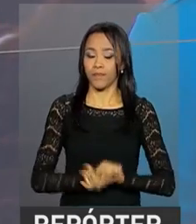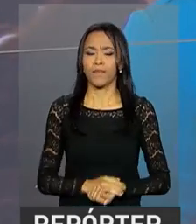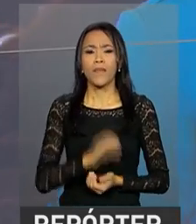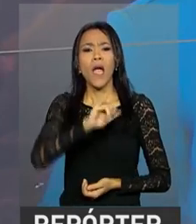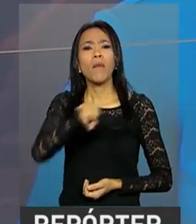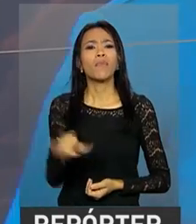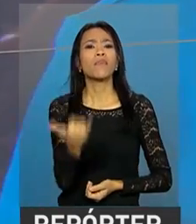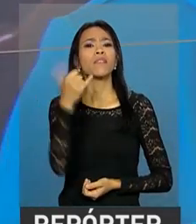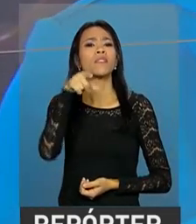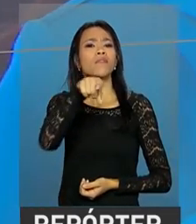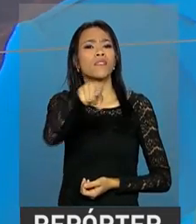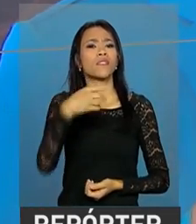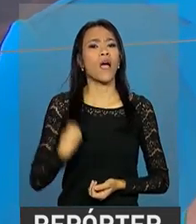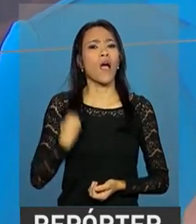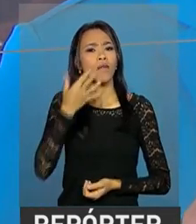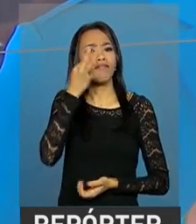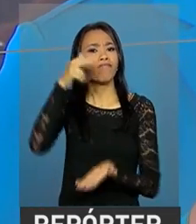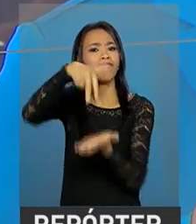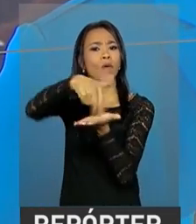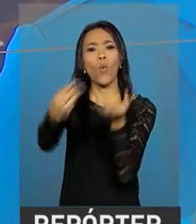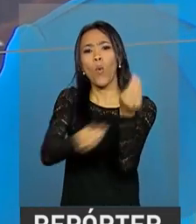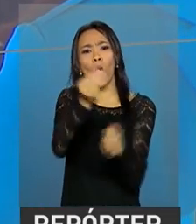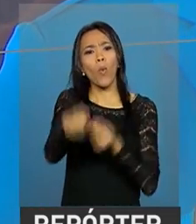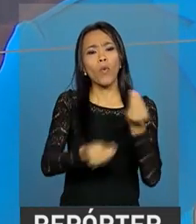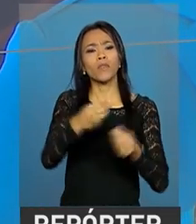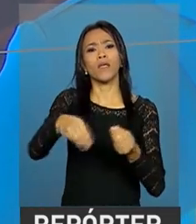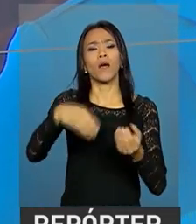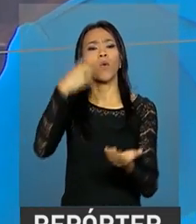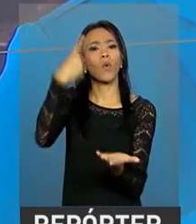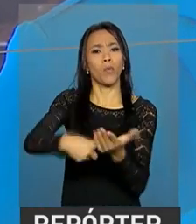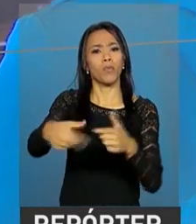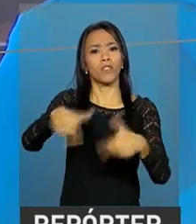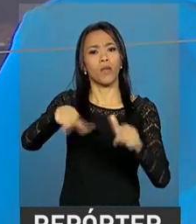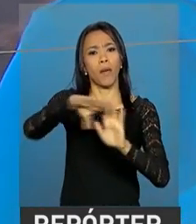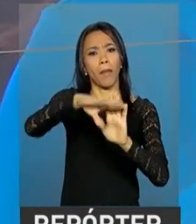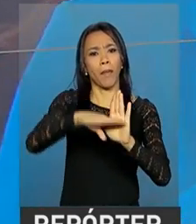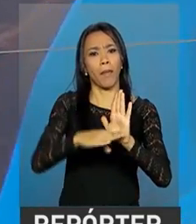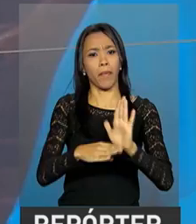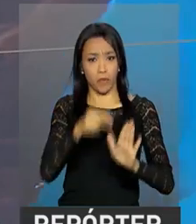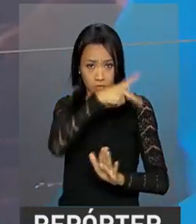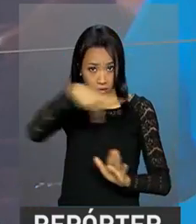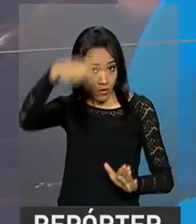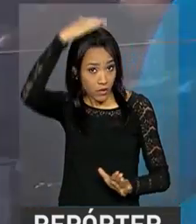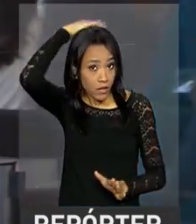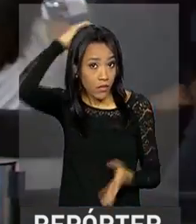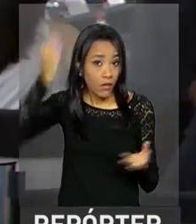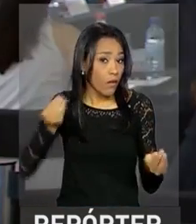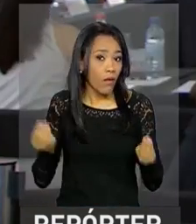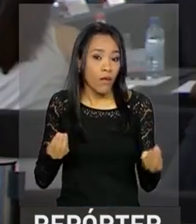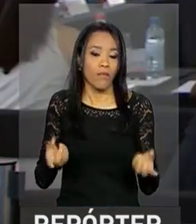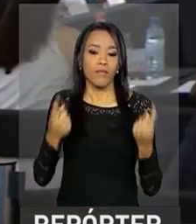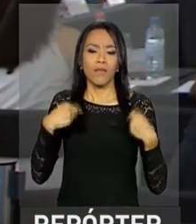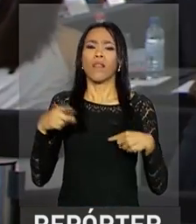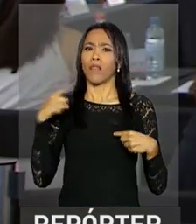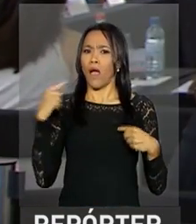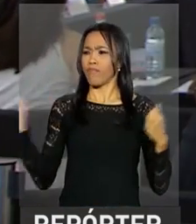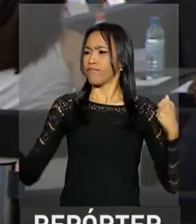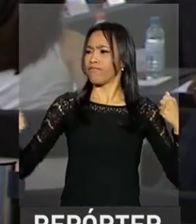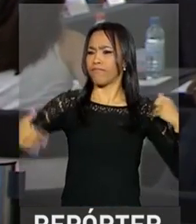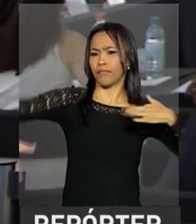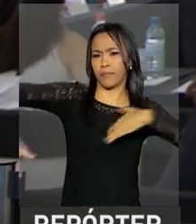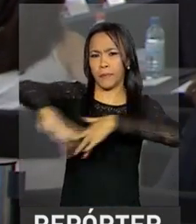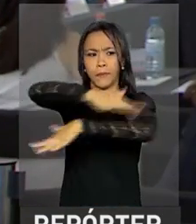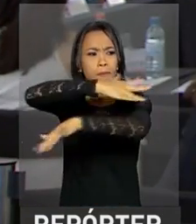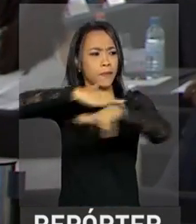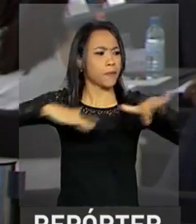aproveitando que você está no Palácio do Planalto, fala pra gente como é que está a agenda do presidente hoje. Pois é, Leandro, muita movimentação por aqui, porque daqui a